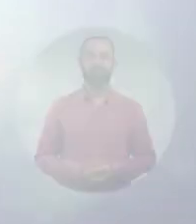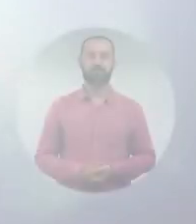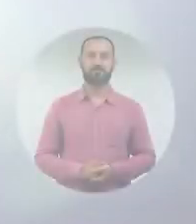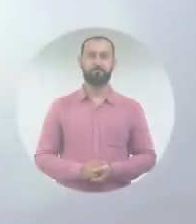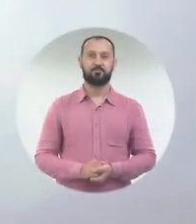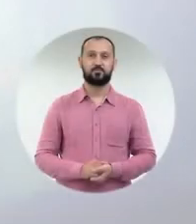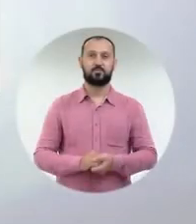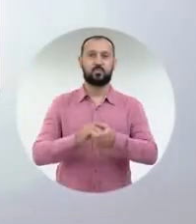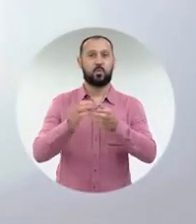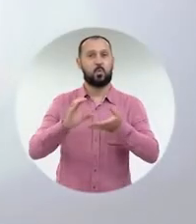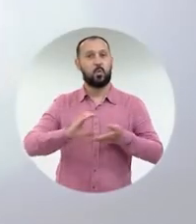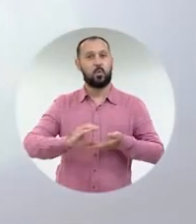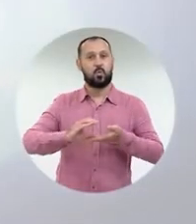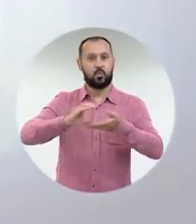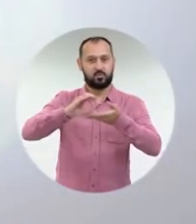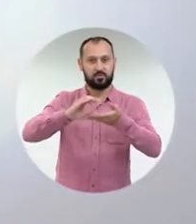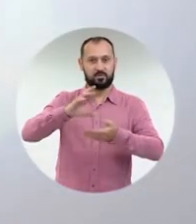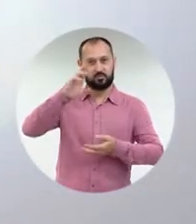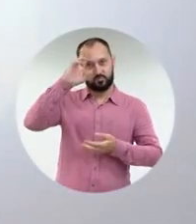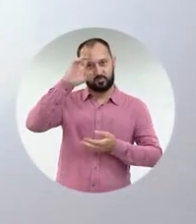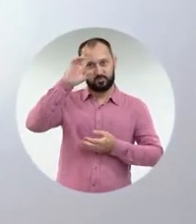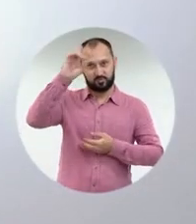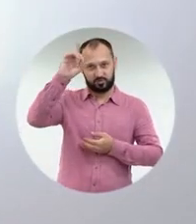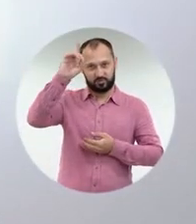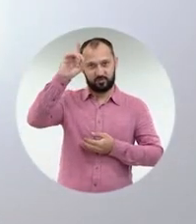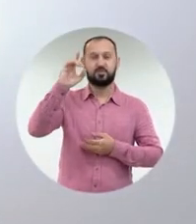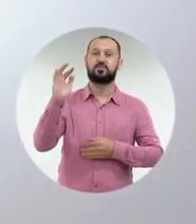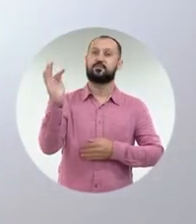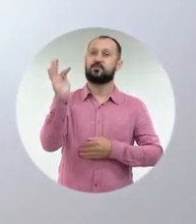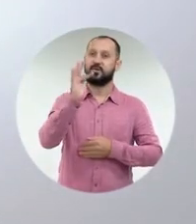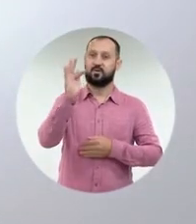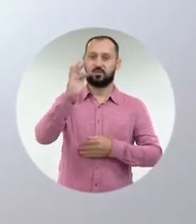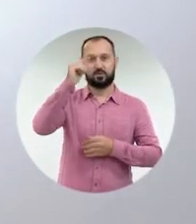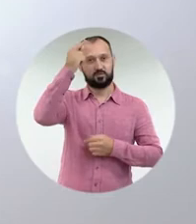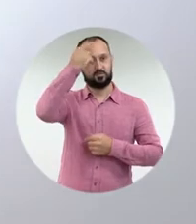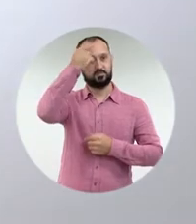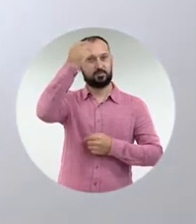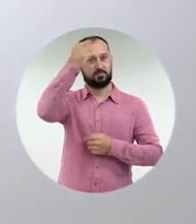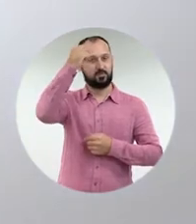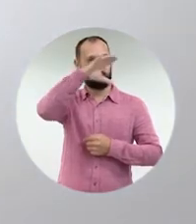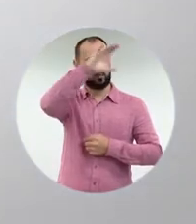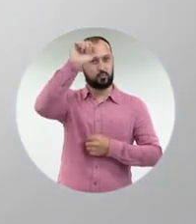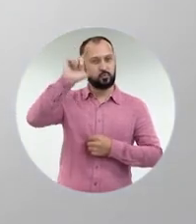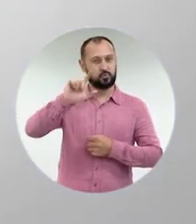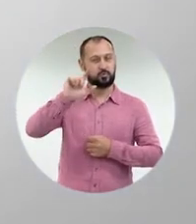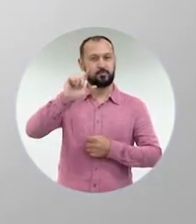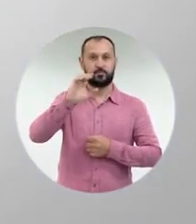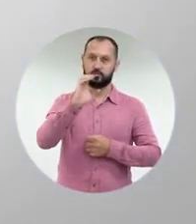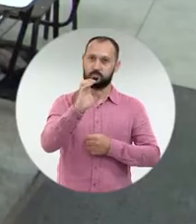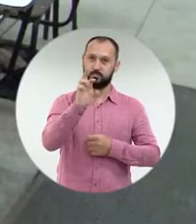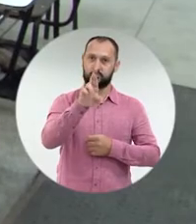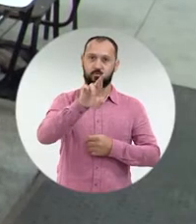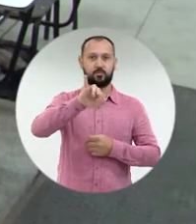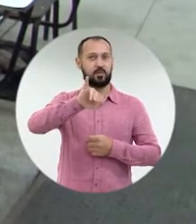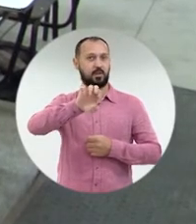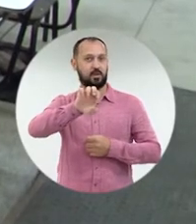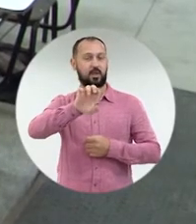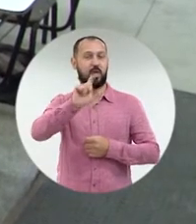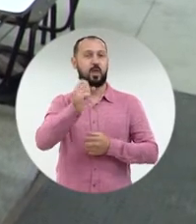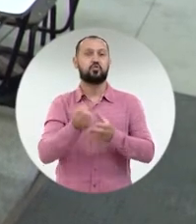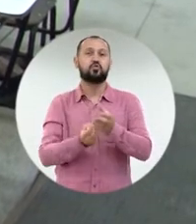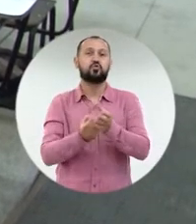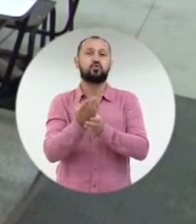O Conselho de Reitores de Instituições de Ensino Superior de Mato Grosso do Sul, CRI-IMS, é uma iniciativa